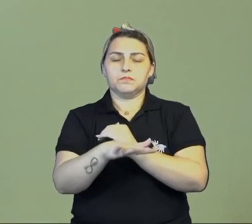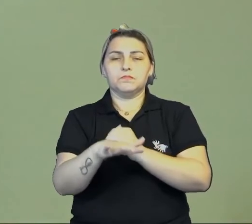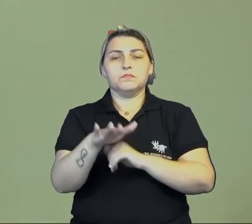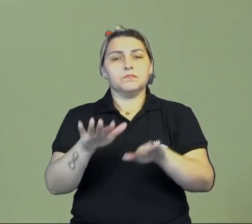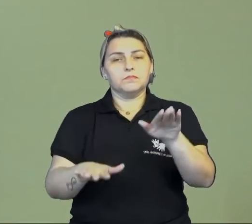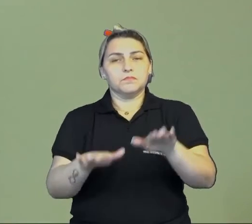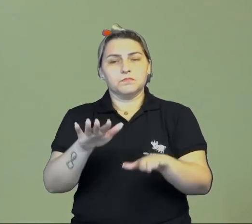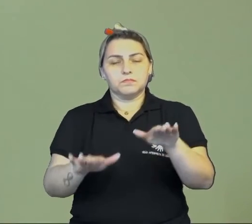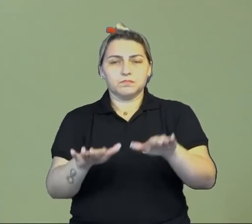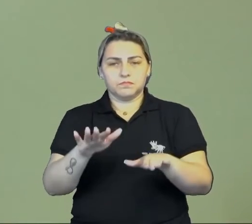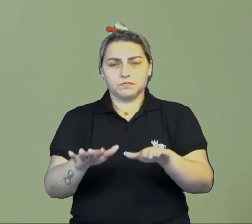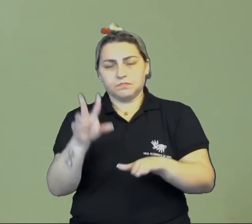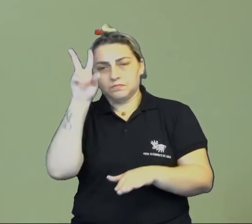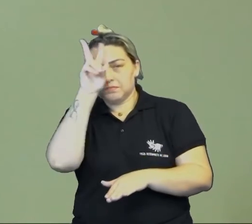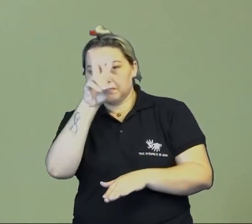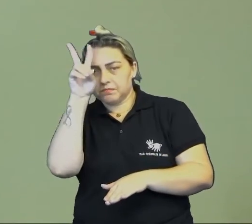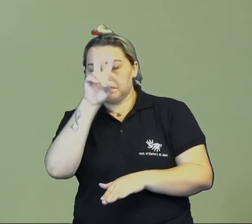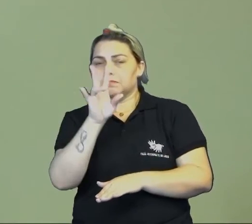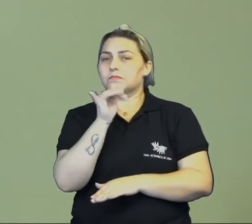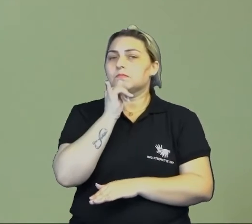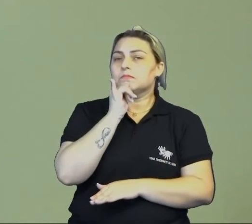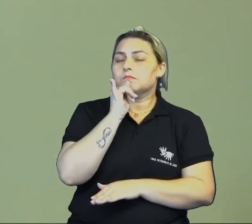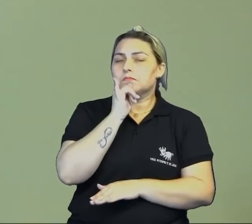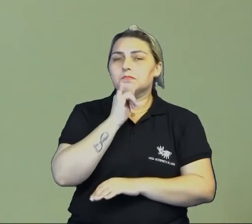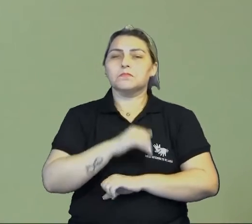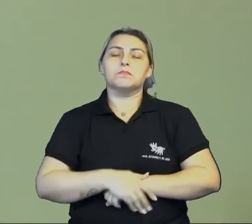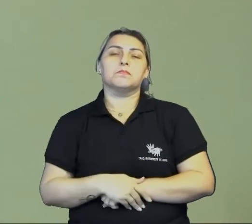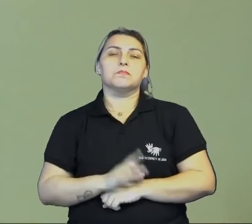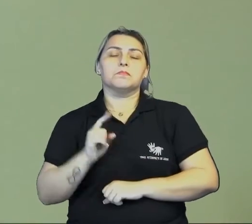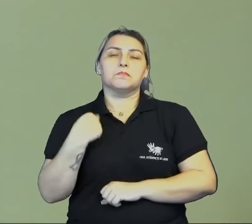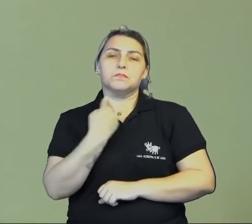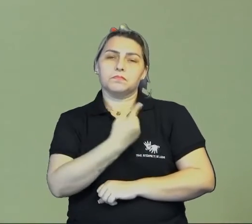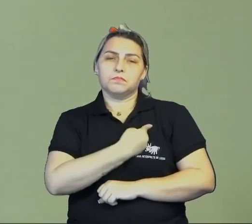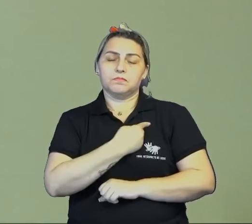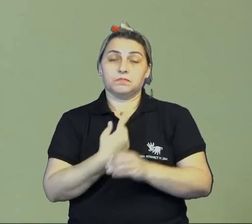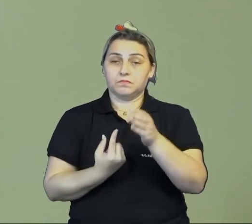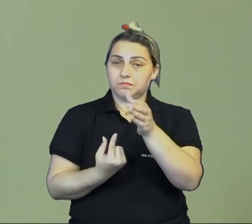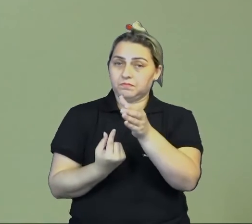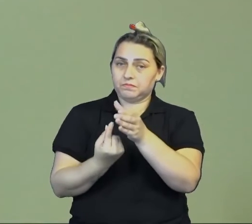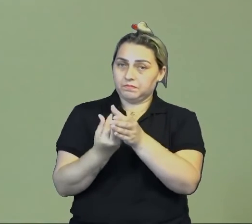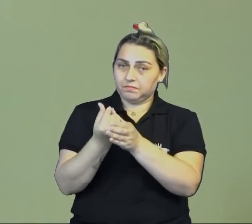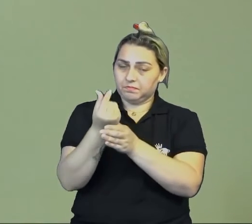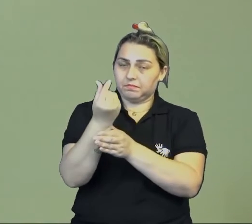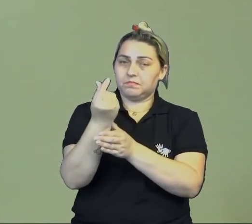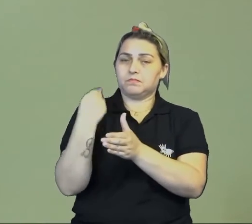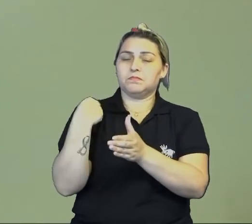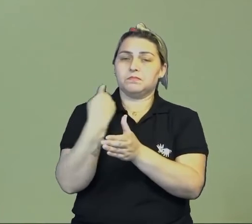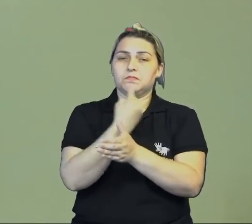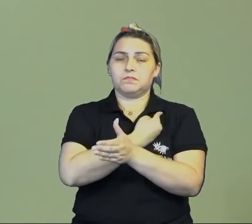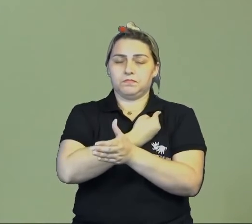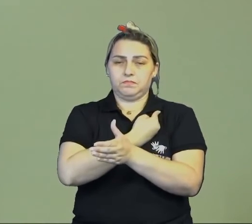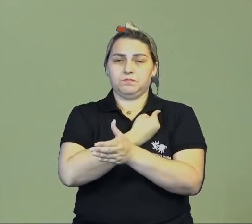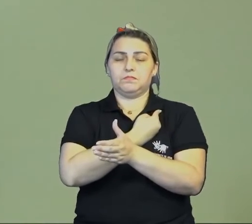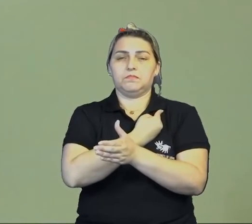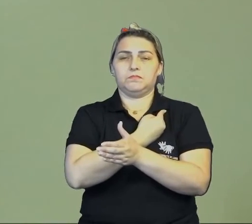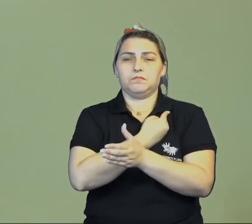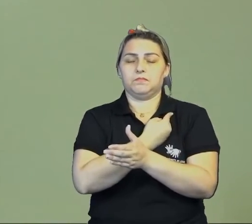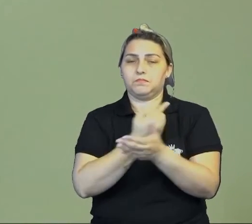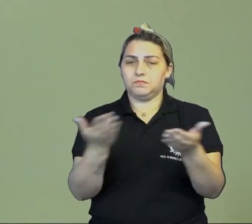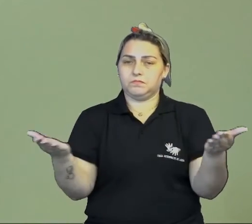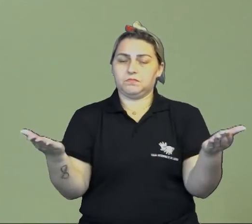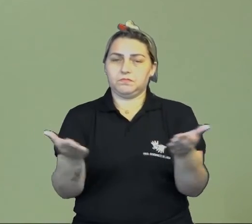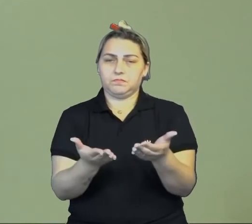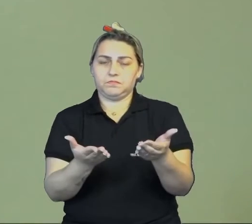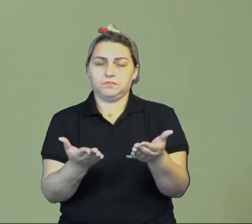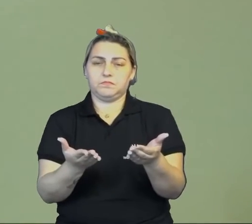determinada conjuntura histórica. Por exemplo, como nós estamos no capitalismo, a nossa estratificação atual